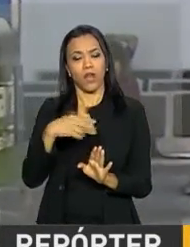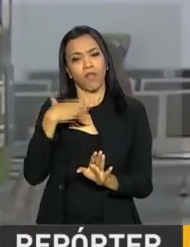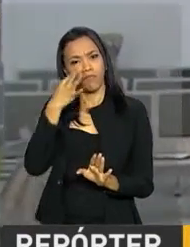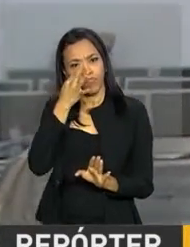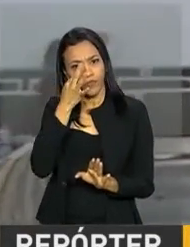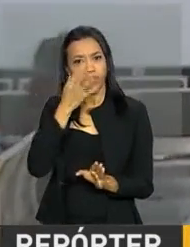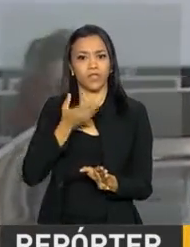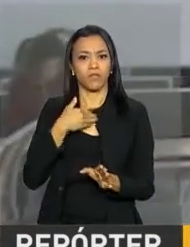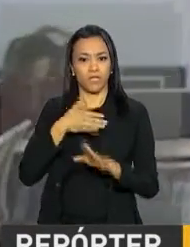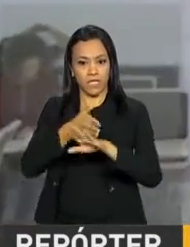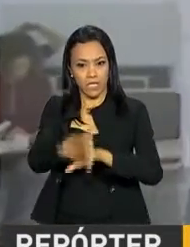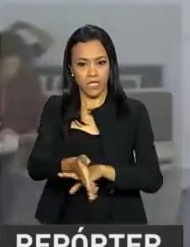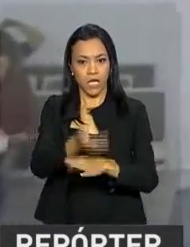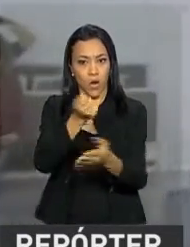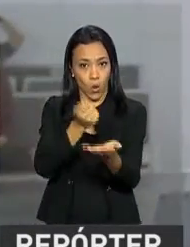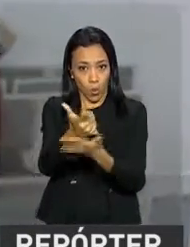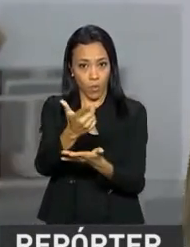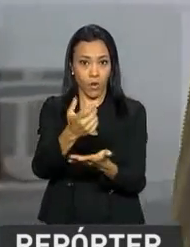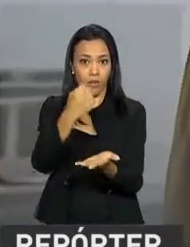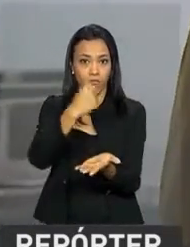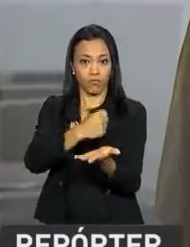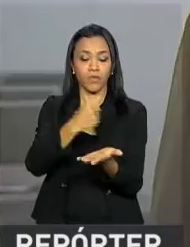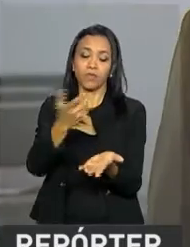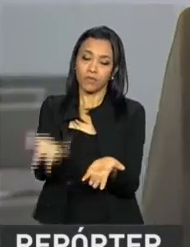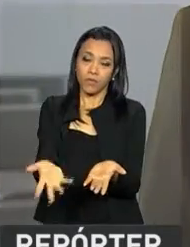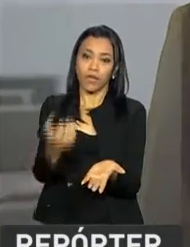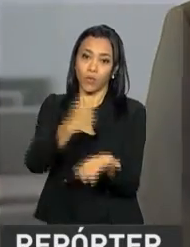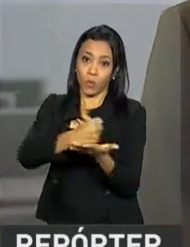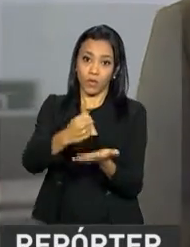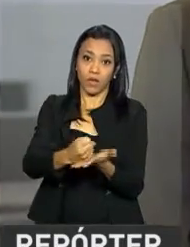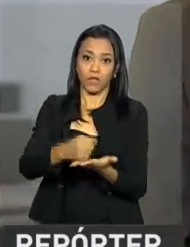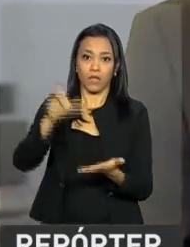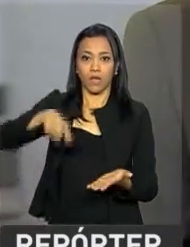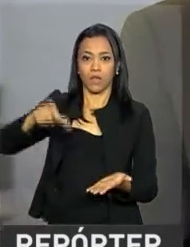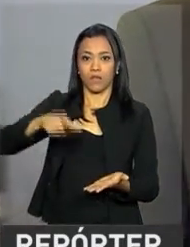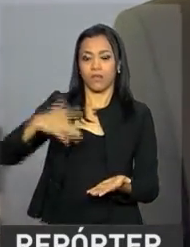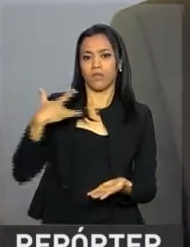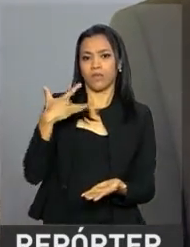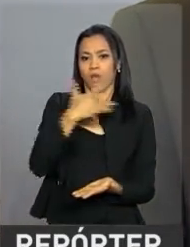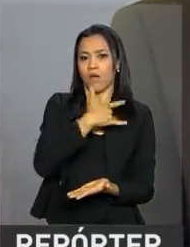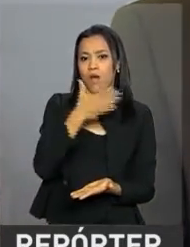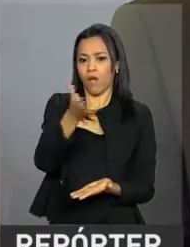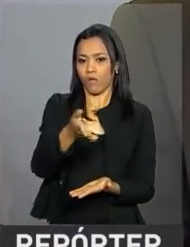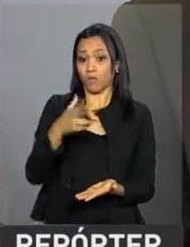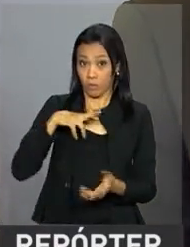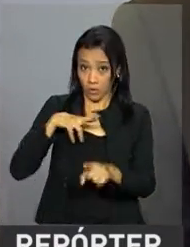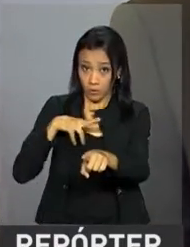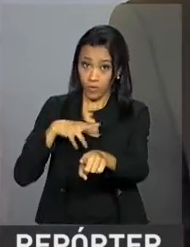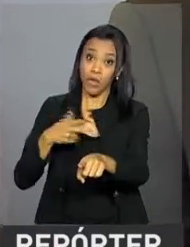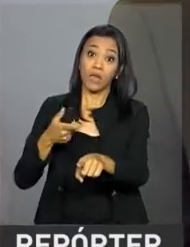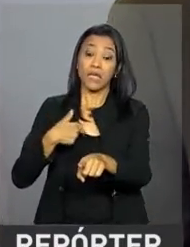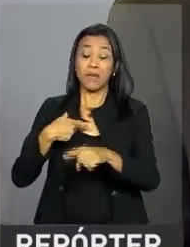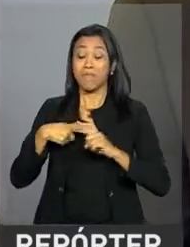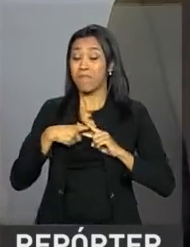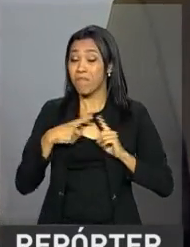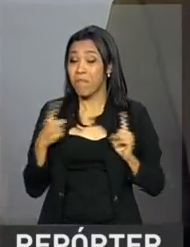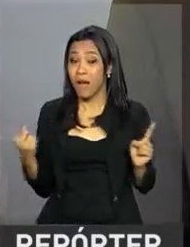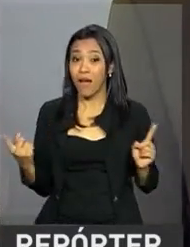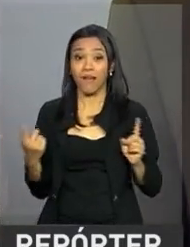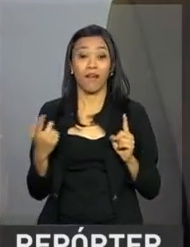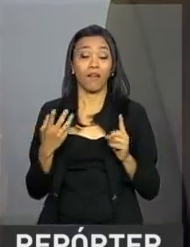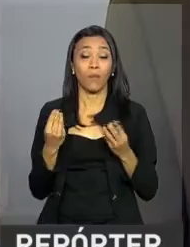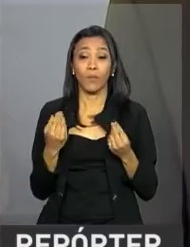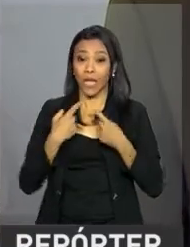dos planos de saúde. Mas como o setor está entre os três que mais recebem reclamações nos PROCONs, ao lado